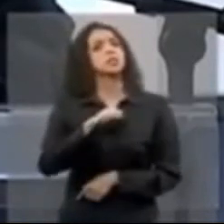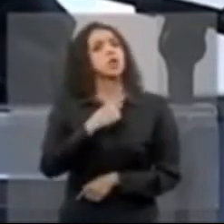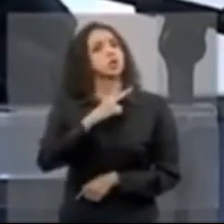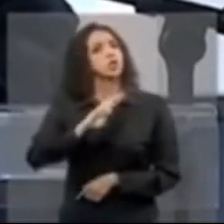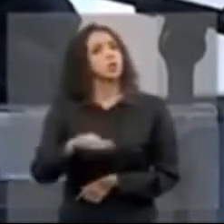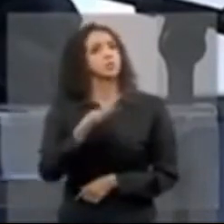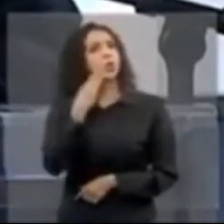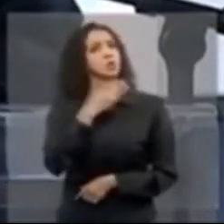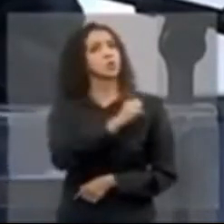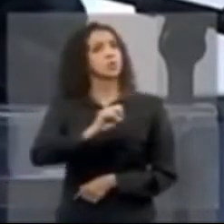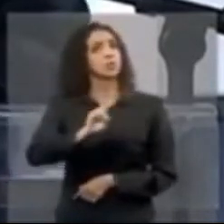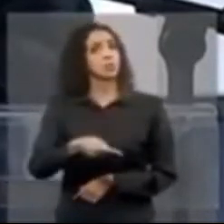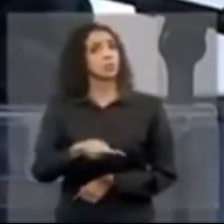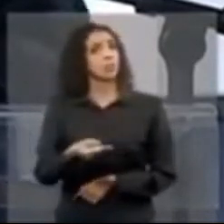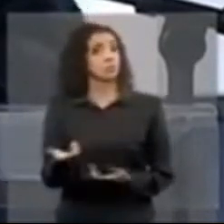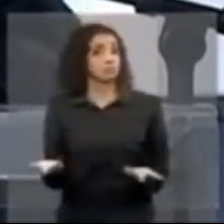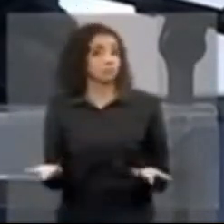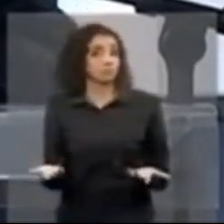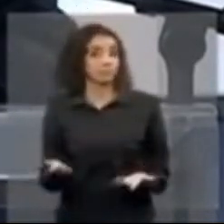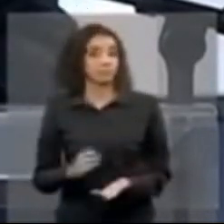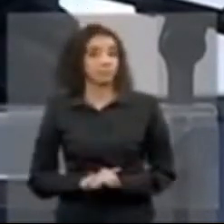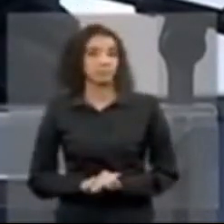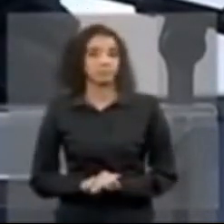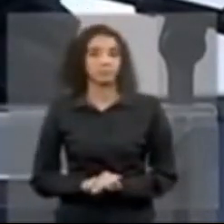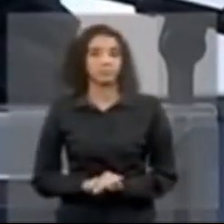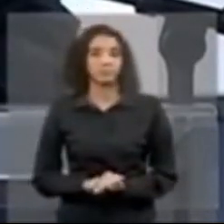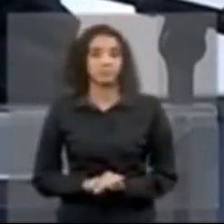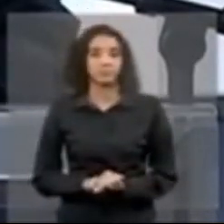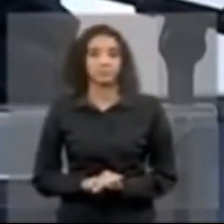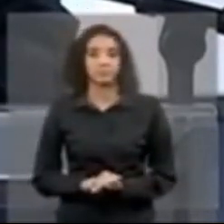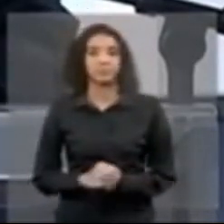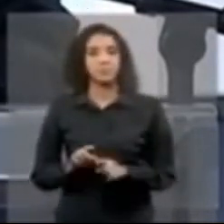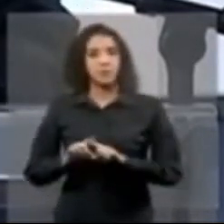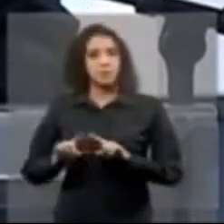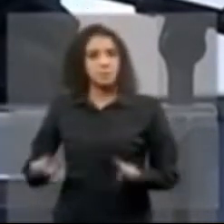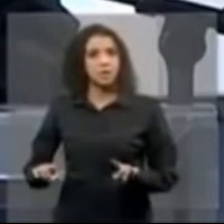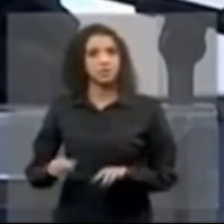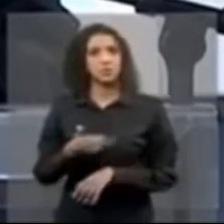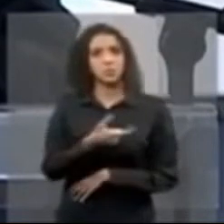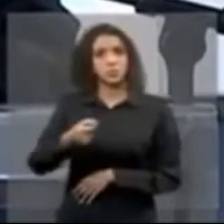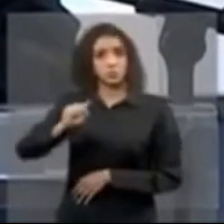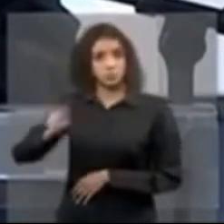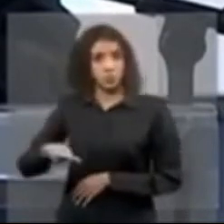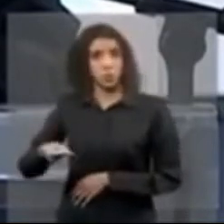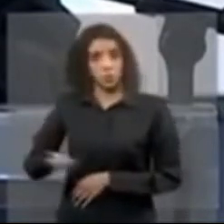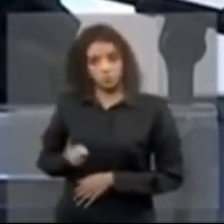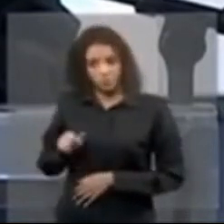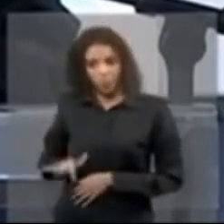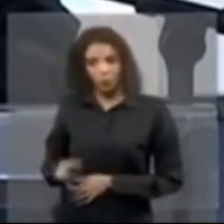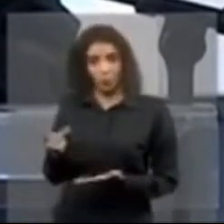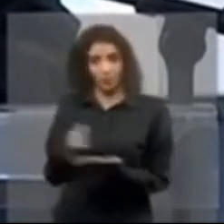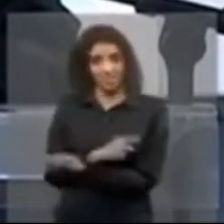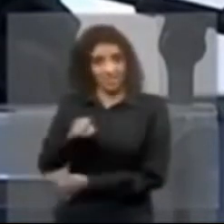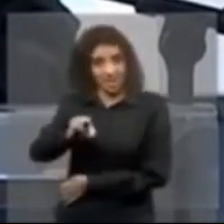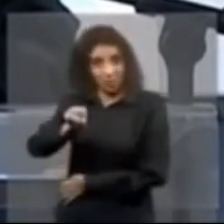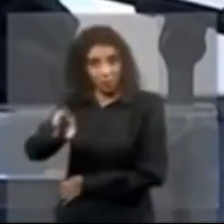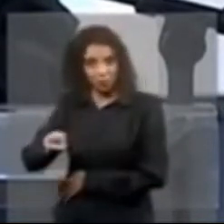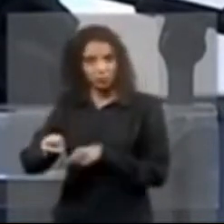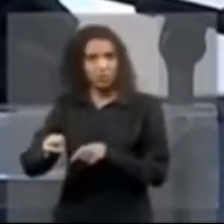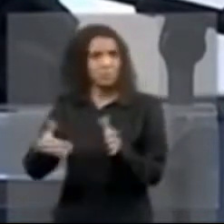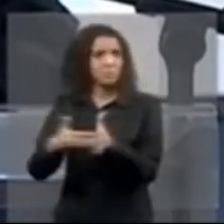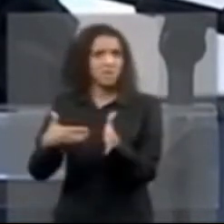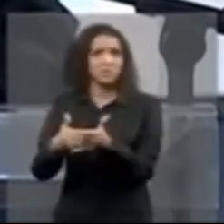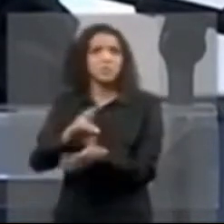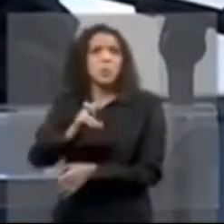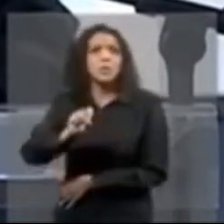e 800 mil. A realidade é que dos 200 mil abortos atendidos pelo SUS, no máximo 50 mil